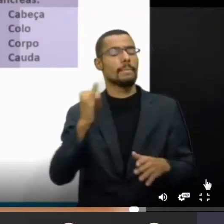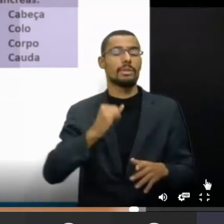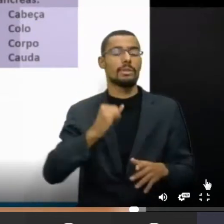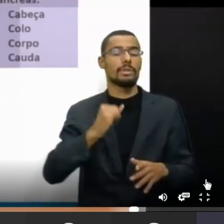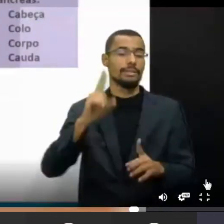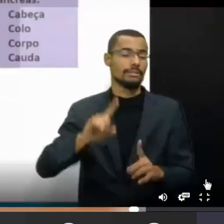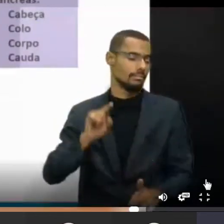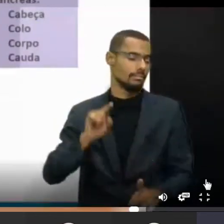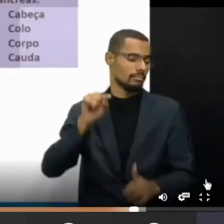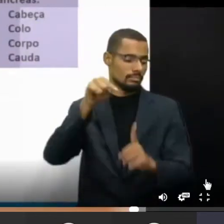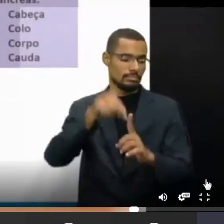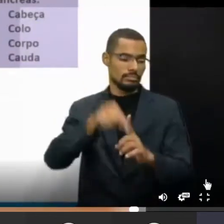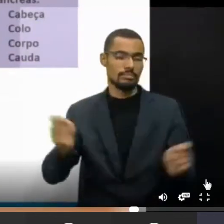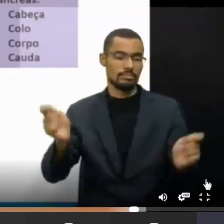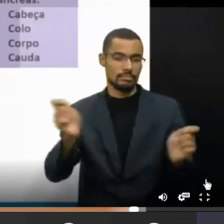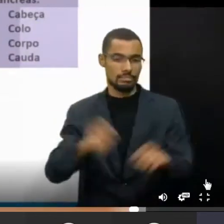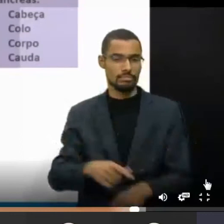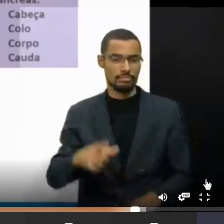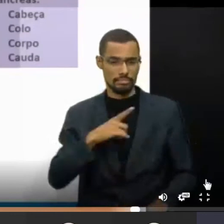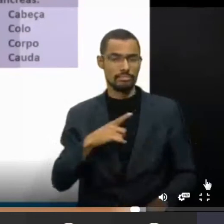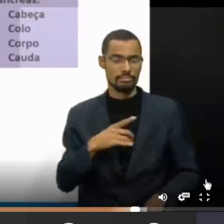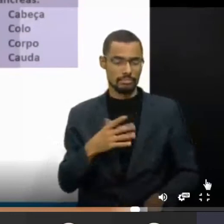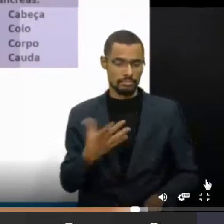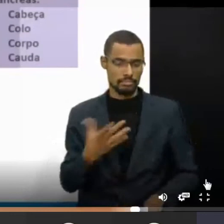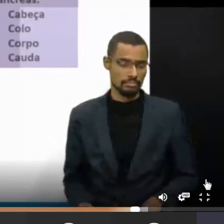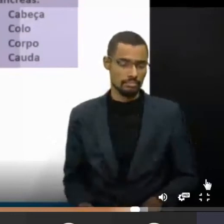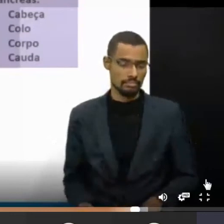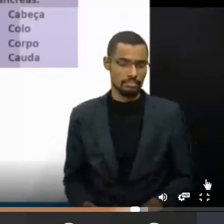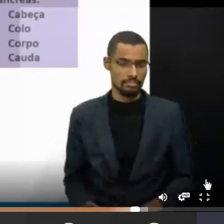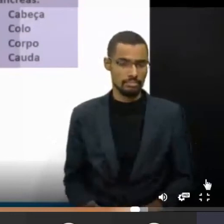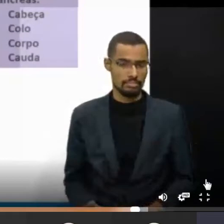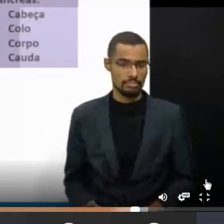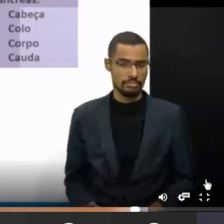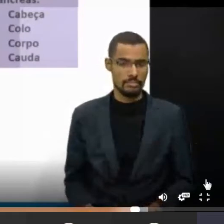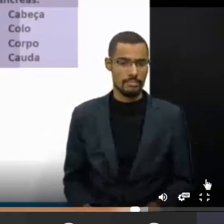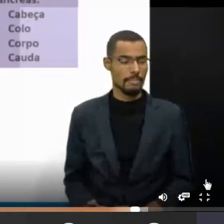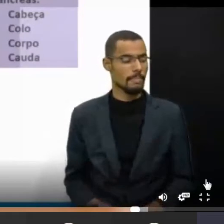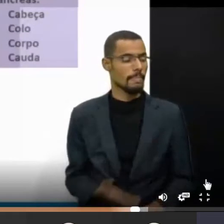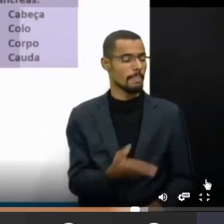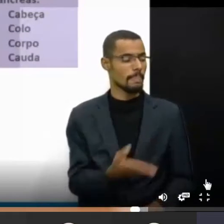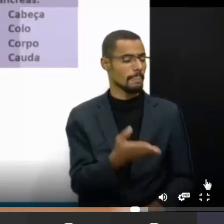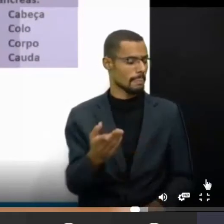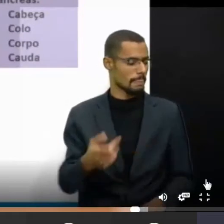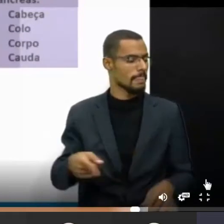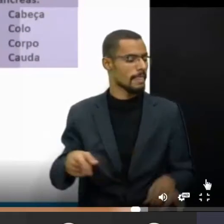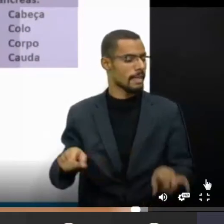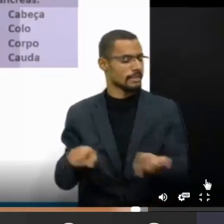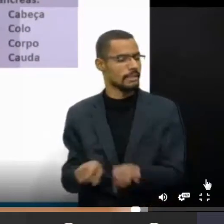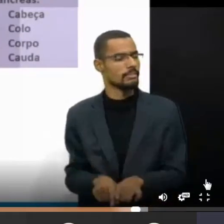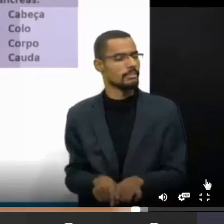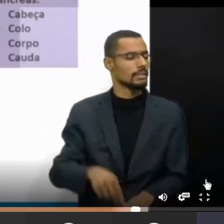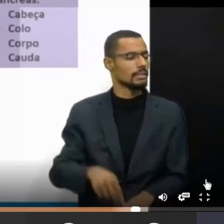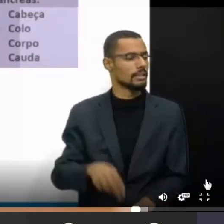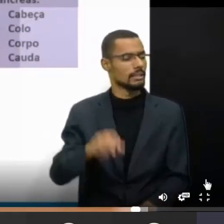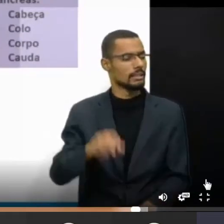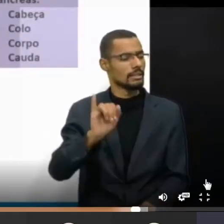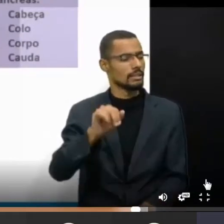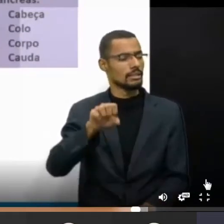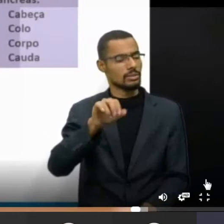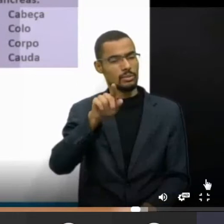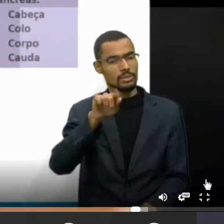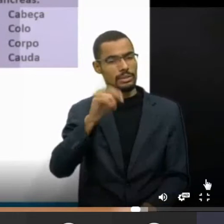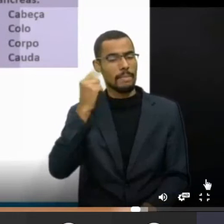principal, esse ducto pancreático principal, e ele também tem a produção de insulina e glucagon, que